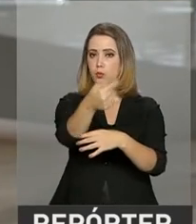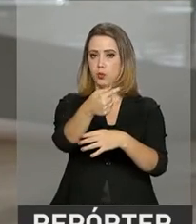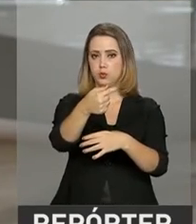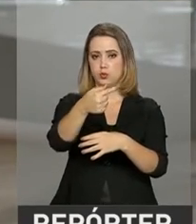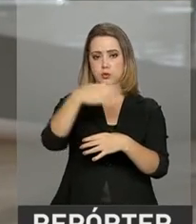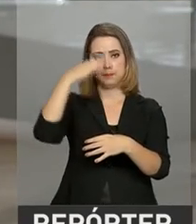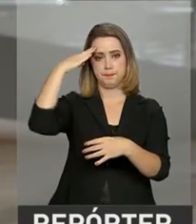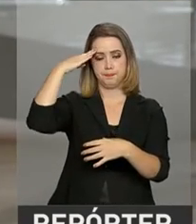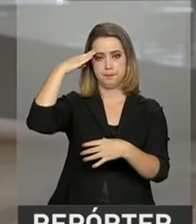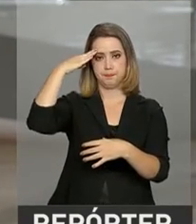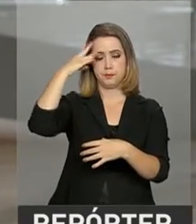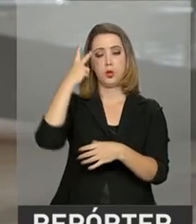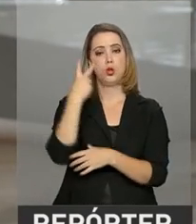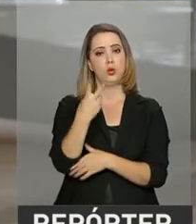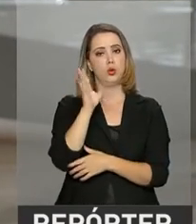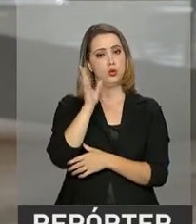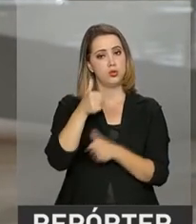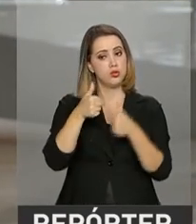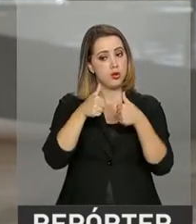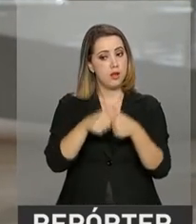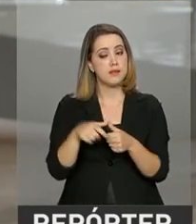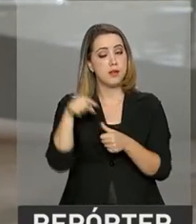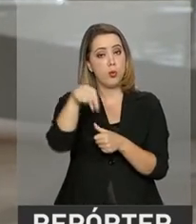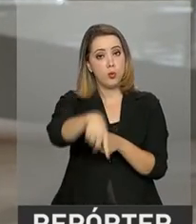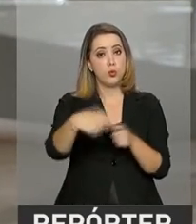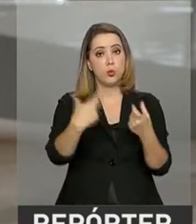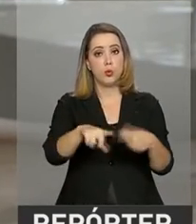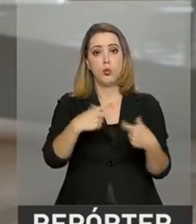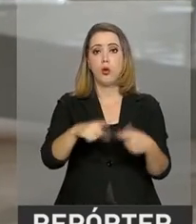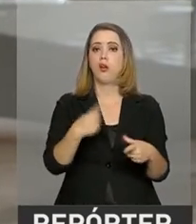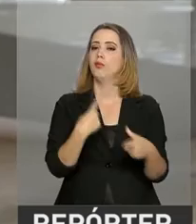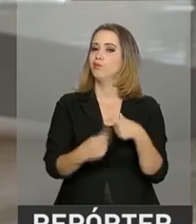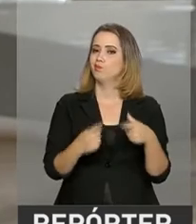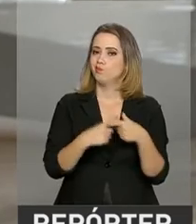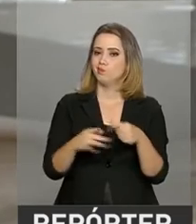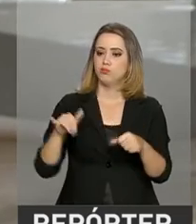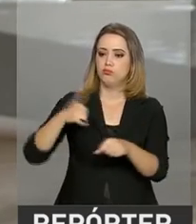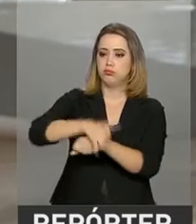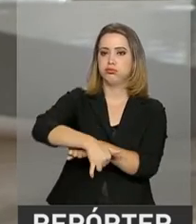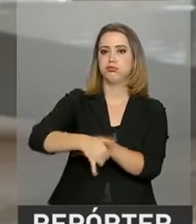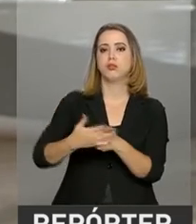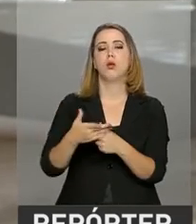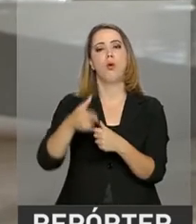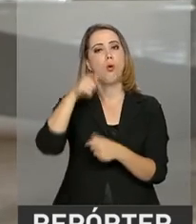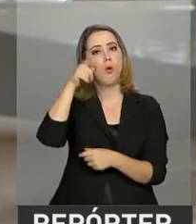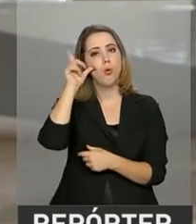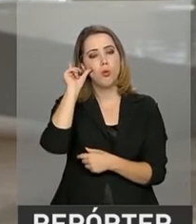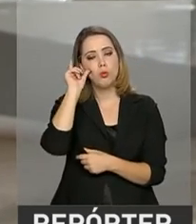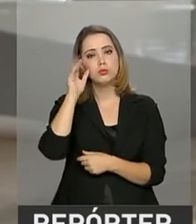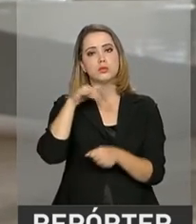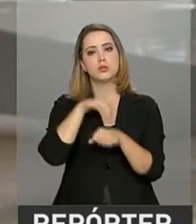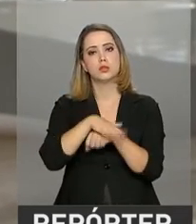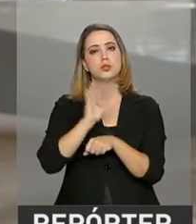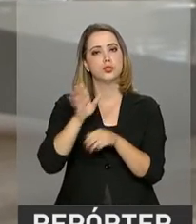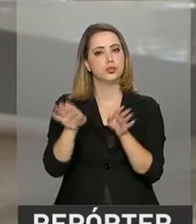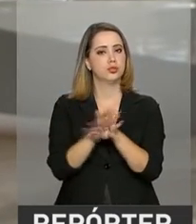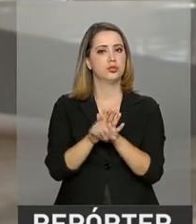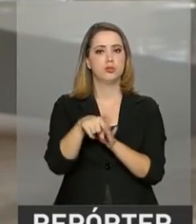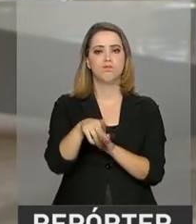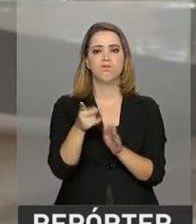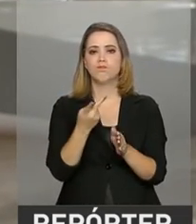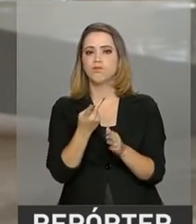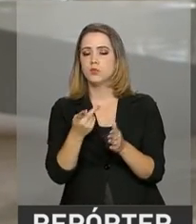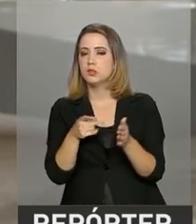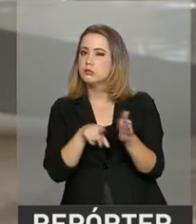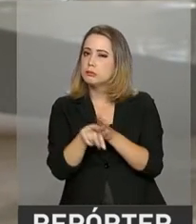dois deles já estão no local do acidente desde ontem à noite eles estão investigando esses primeiros